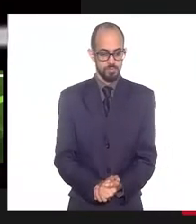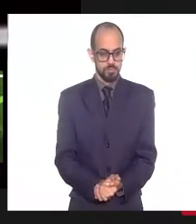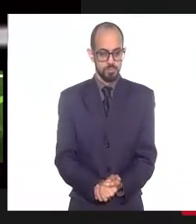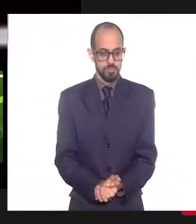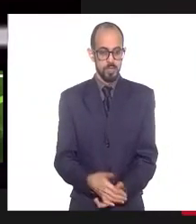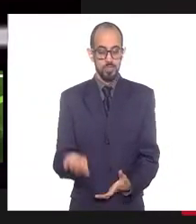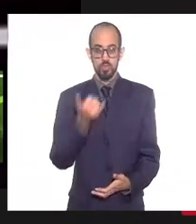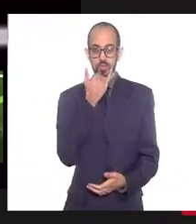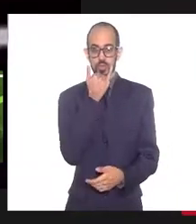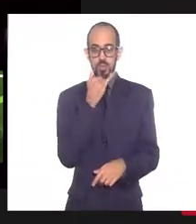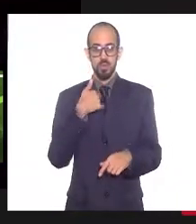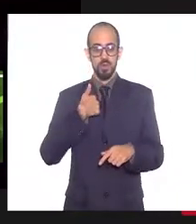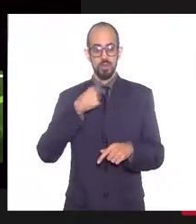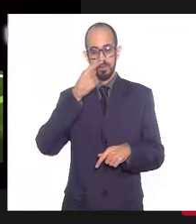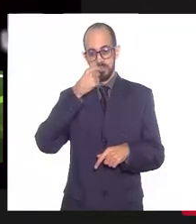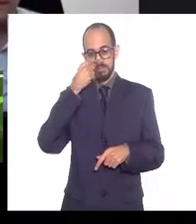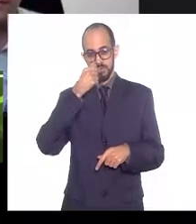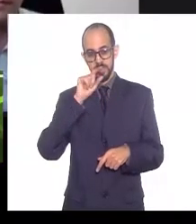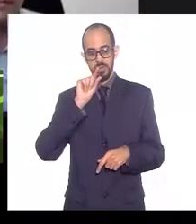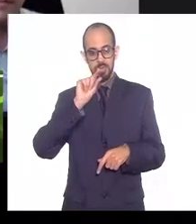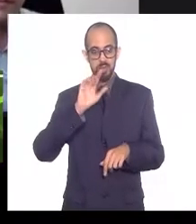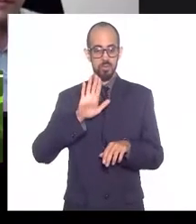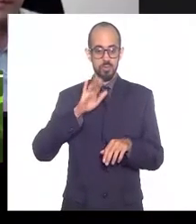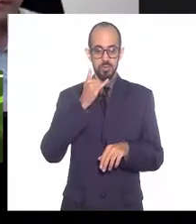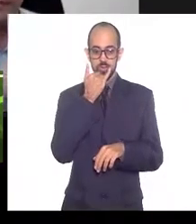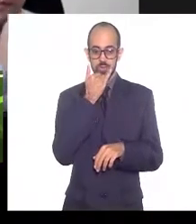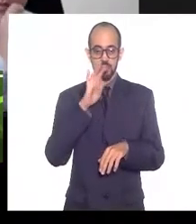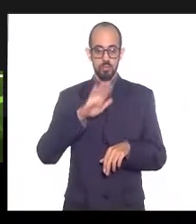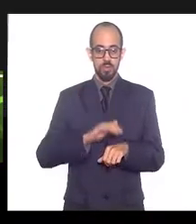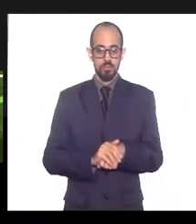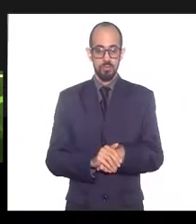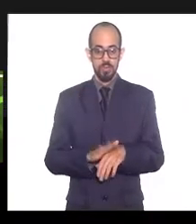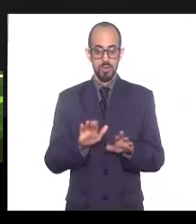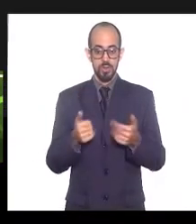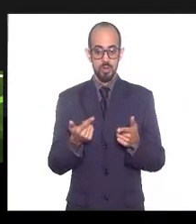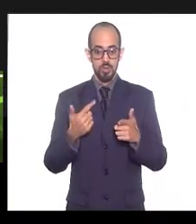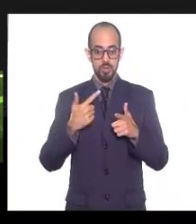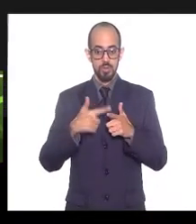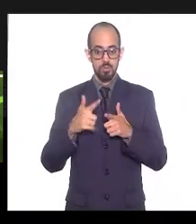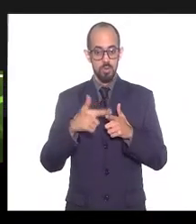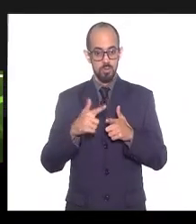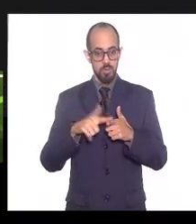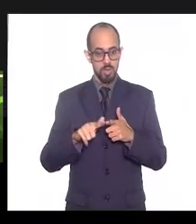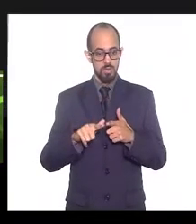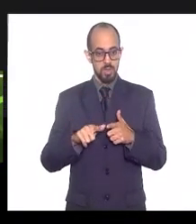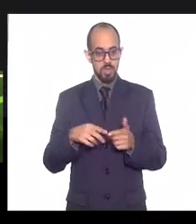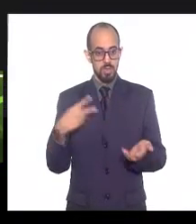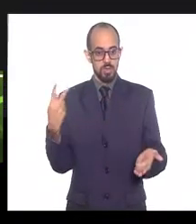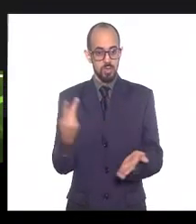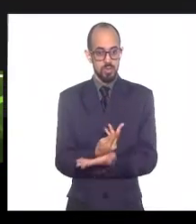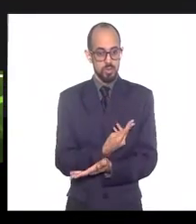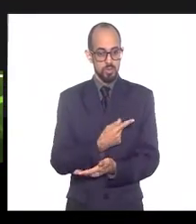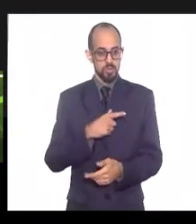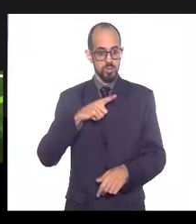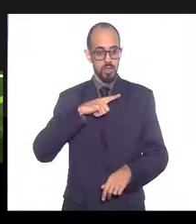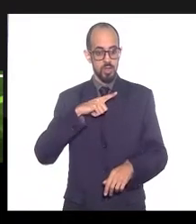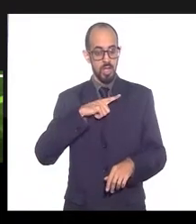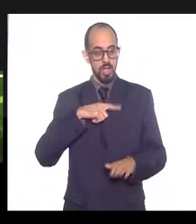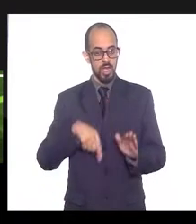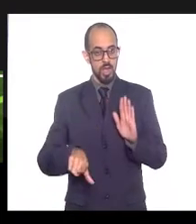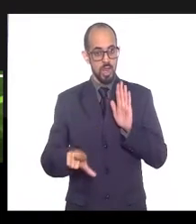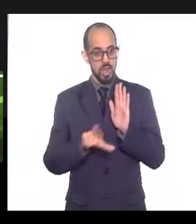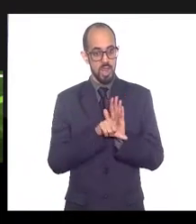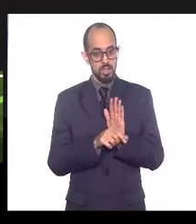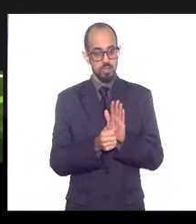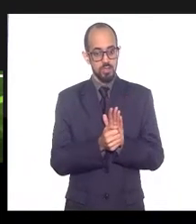Desculpa, é que eu estou resfriado. Ela está dada. Já existem leis, muitas